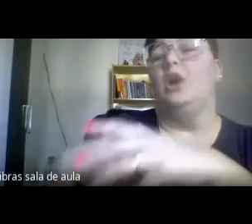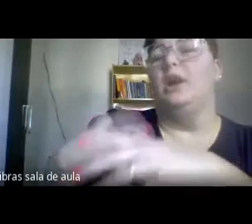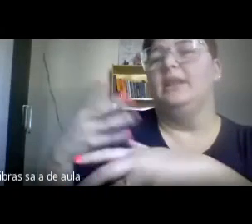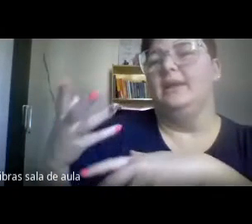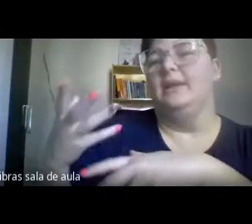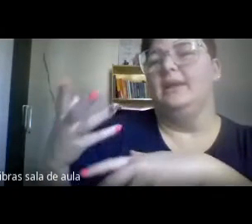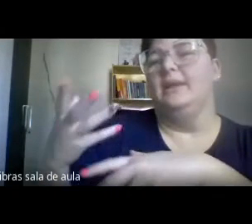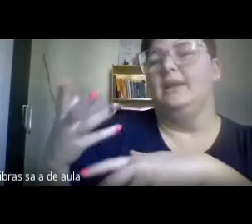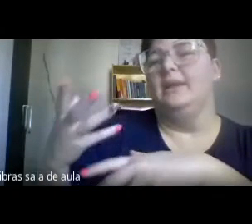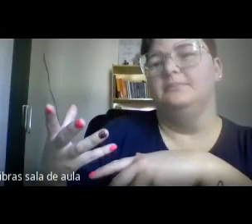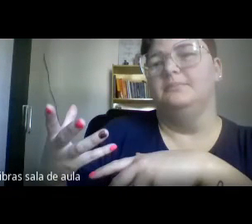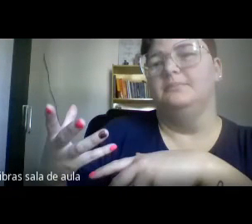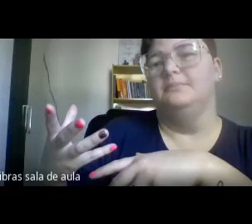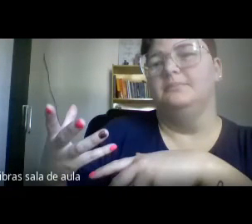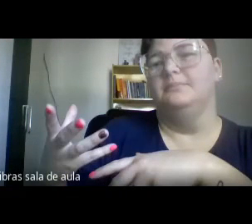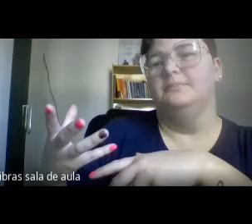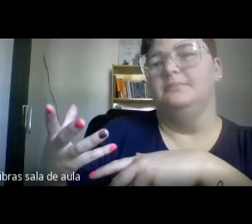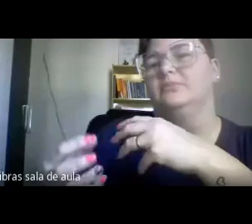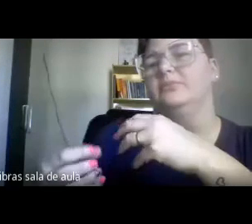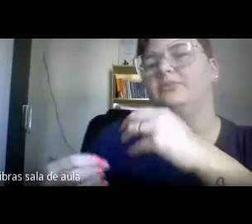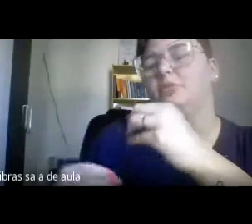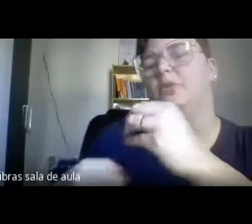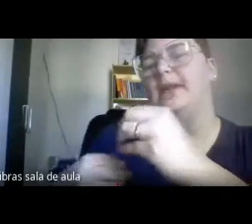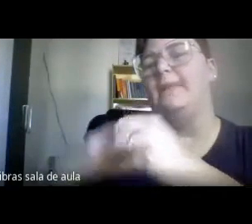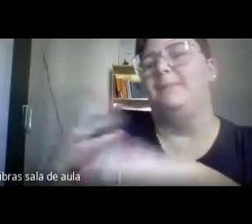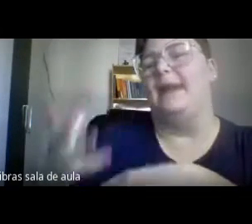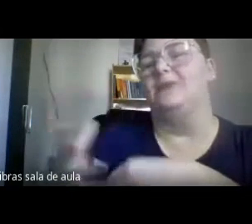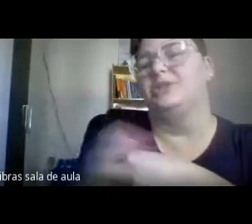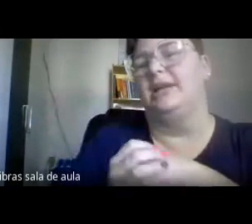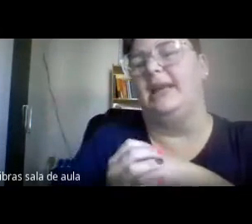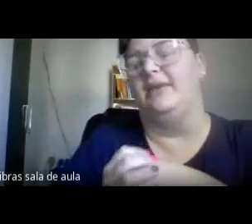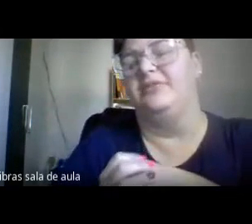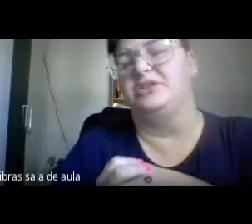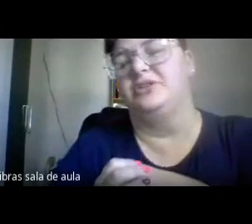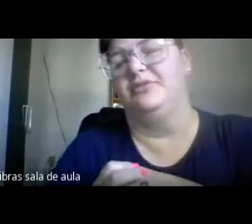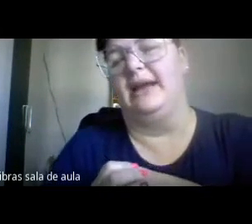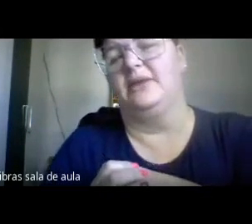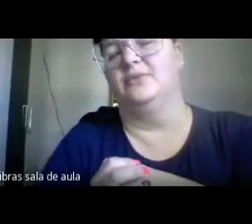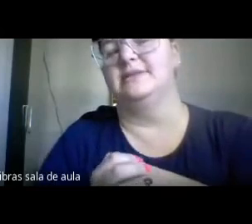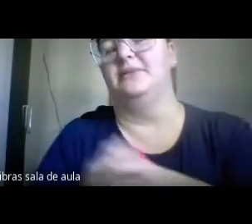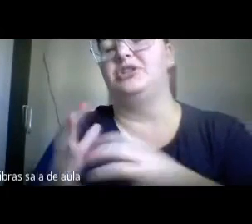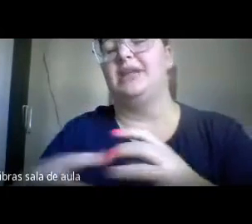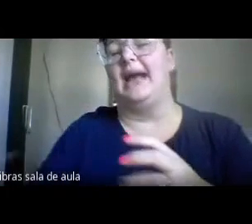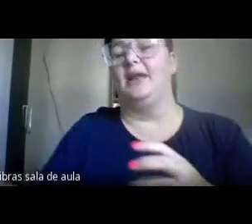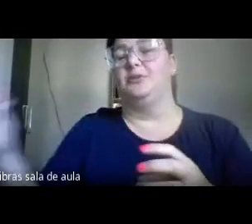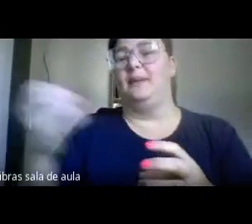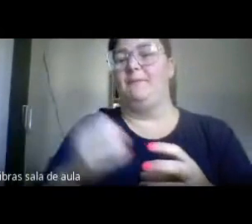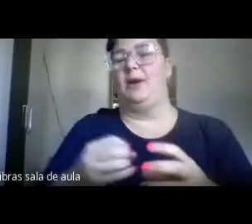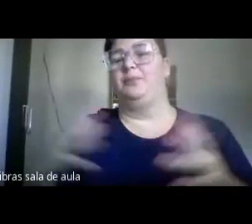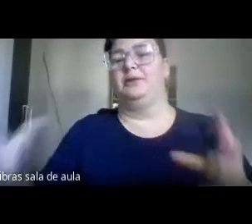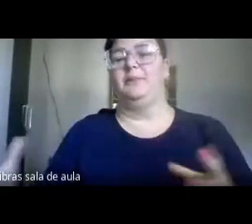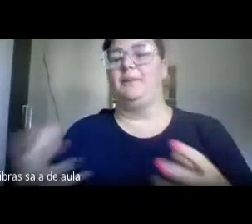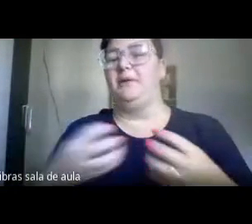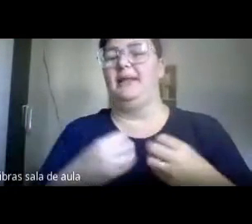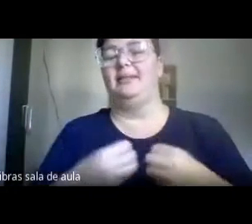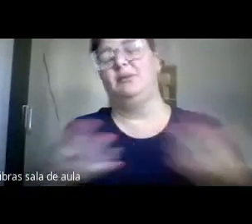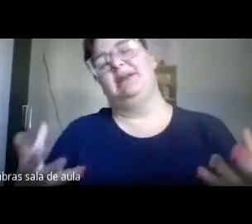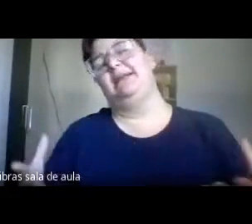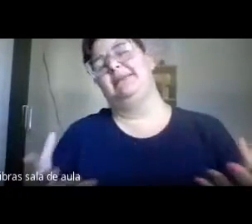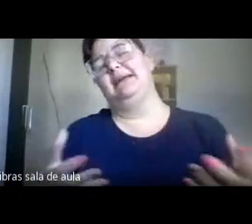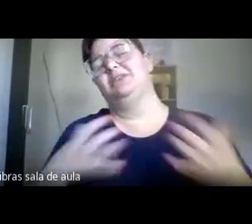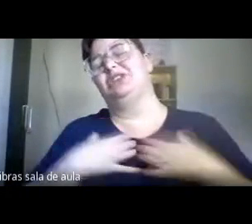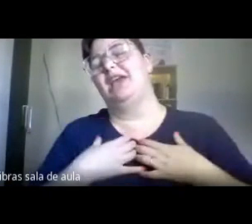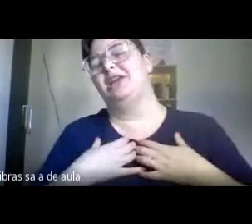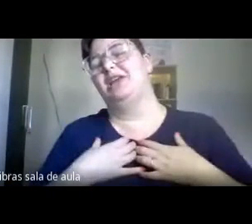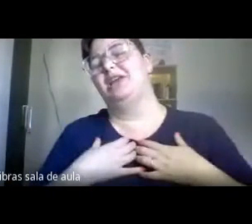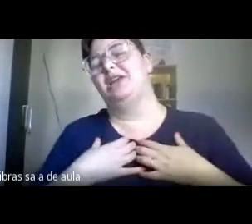se torna mais fácil colocar em prática, né, efetivar a inclusão e tirar ela do papel, porque no papel ela é tão